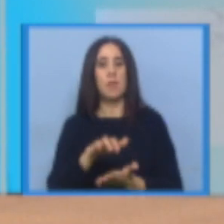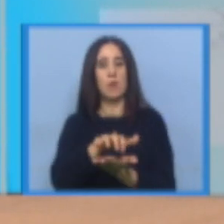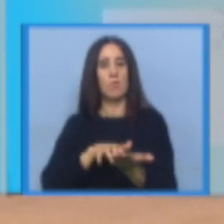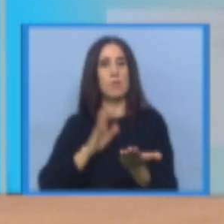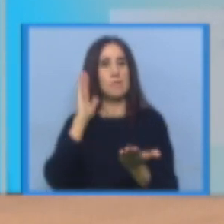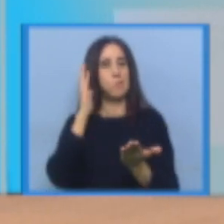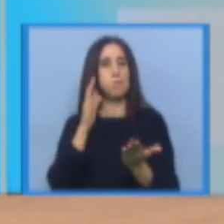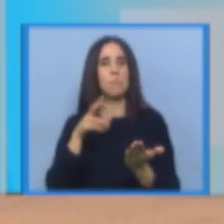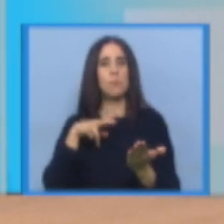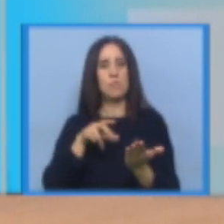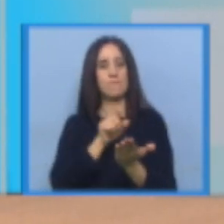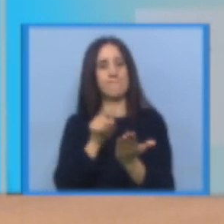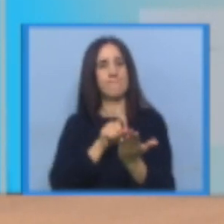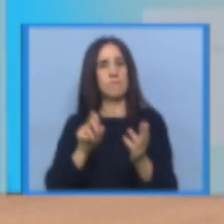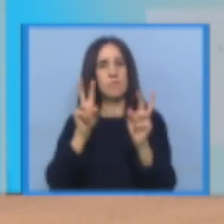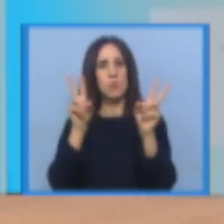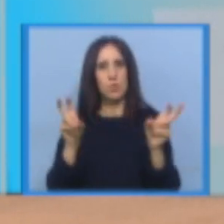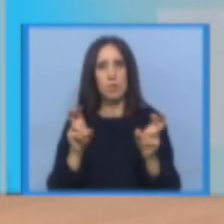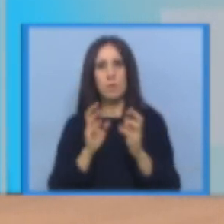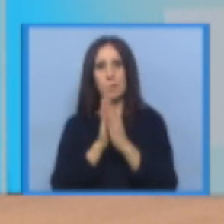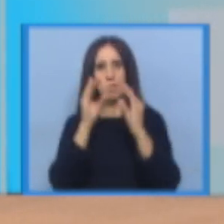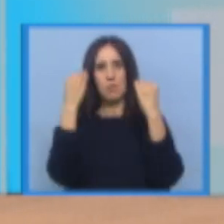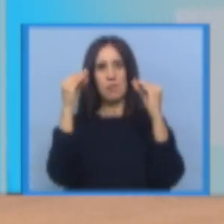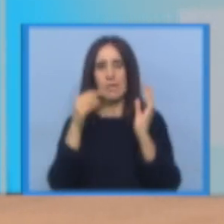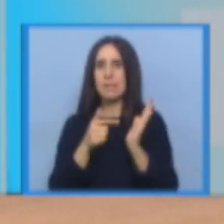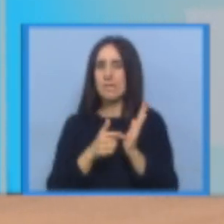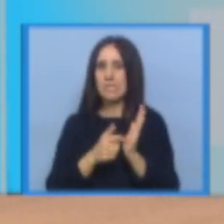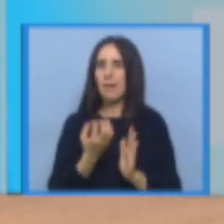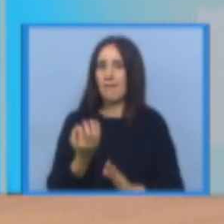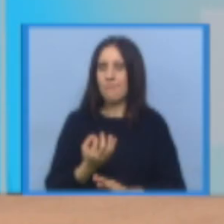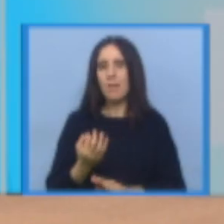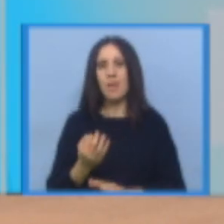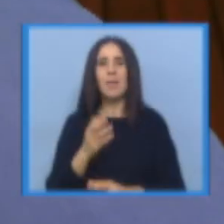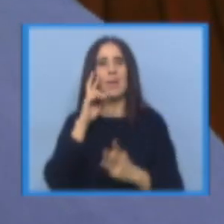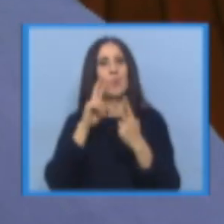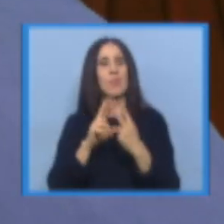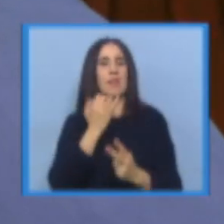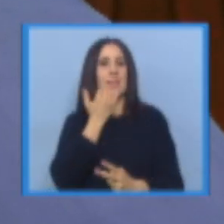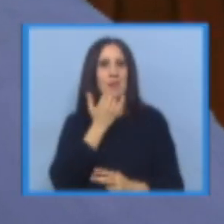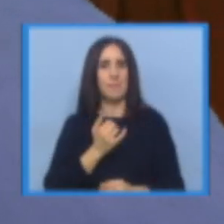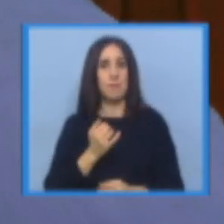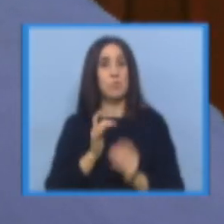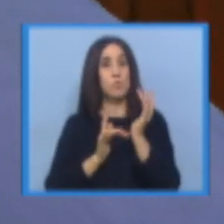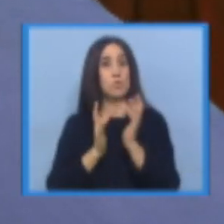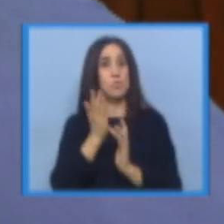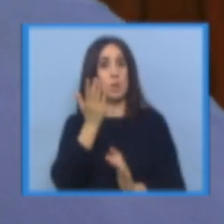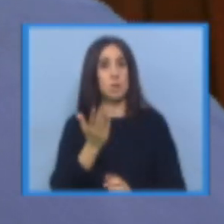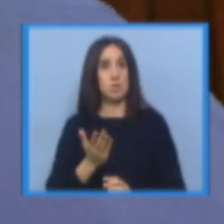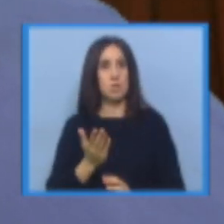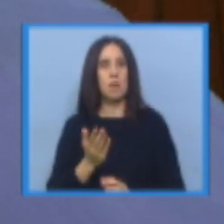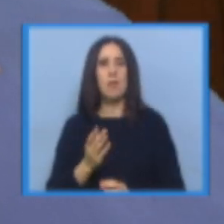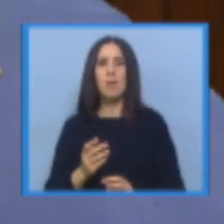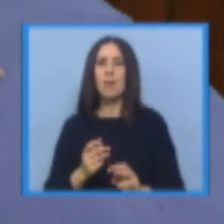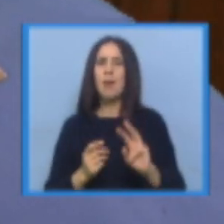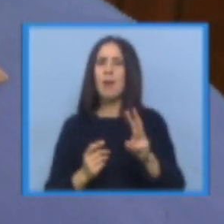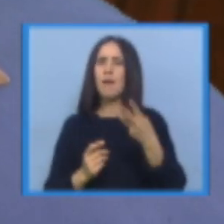Episcopal Portuguesa escreveu sobre a catequese é isso mesmo, a alegria do encontro com Jesus Cristo. São